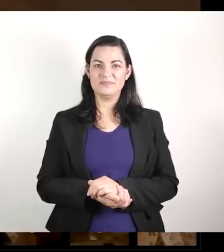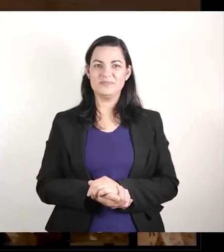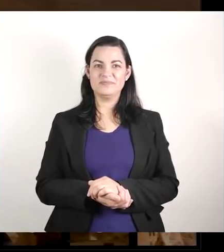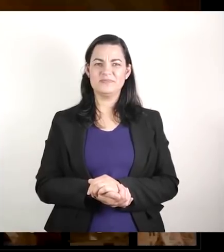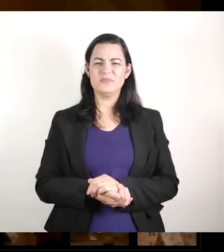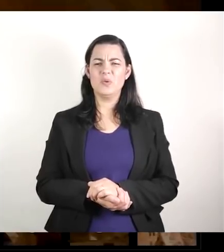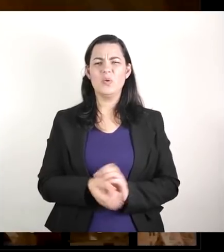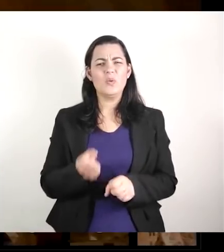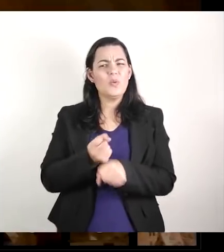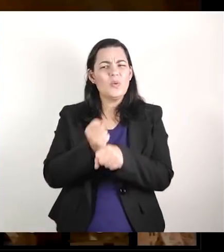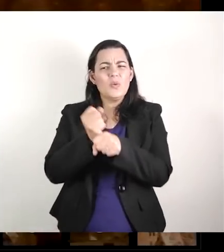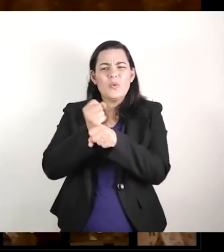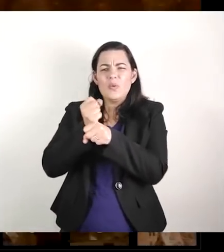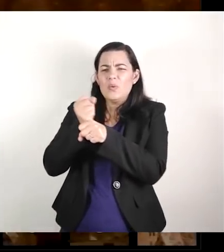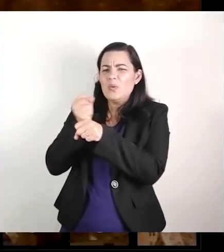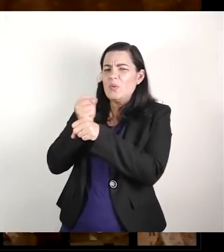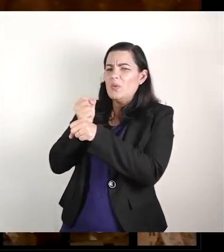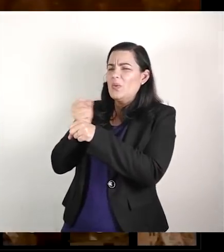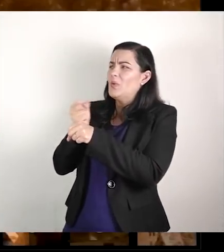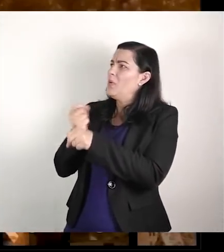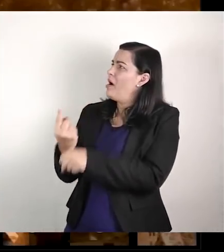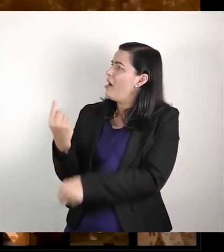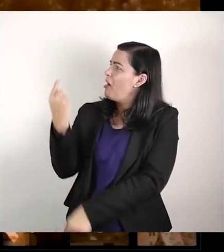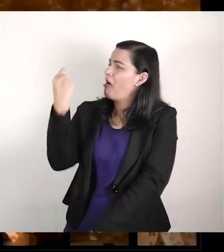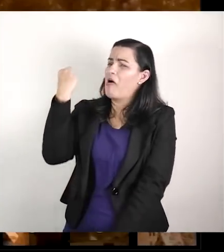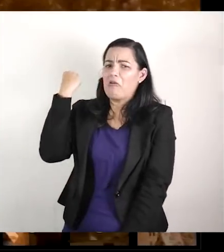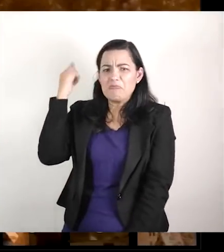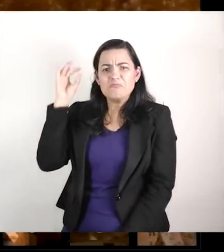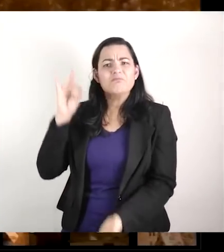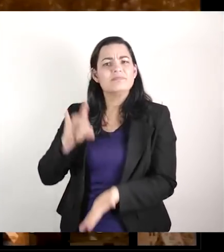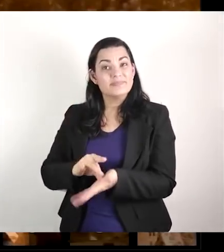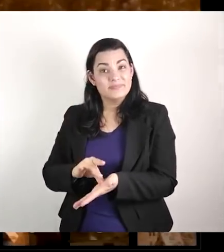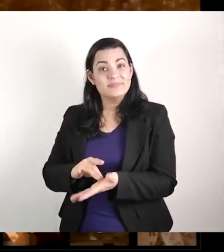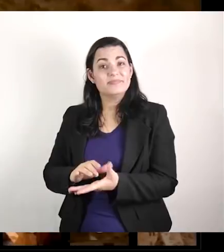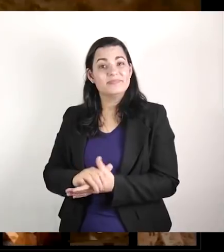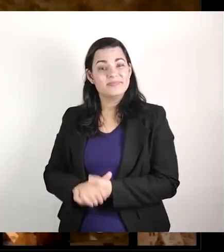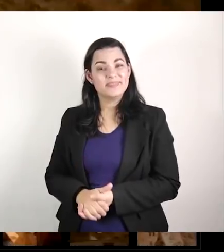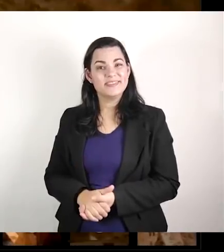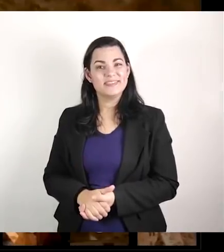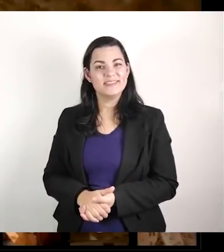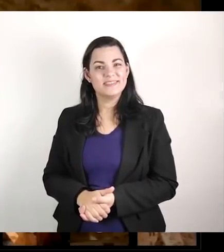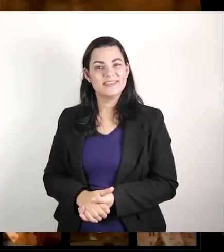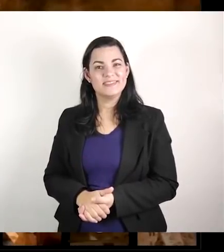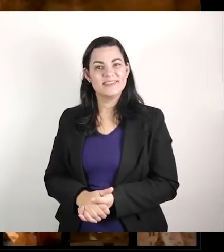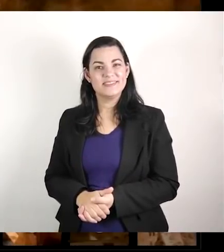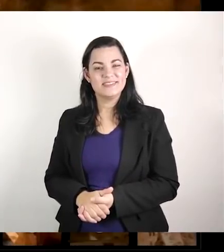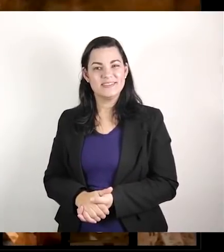E muito tempo, né, turma? Muito, muito tempo atrás.